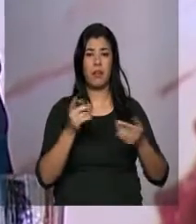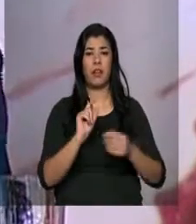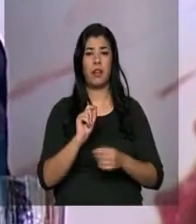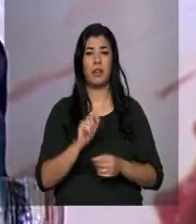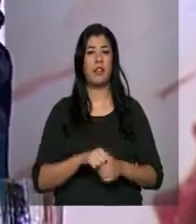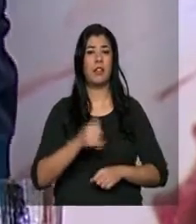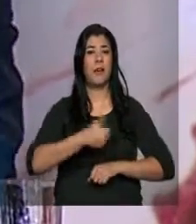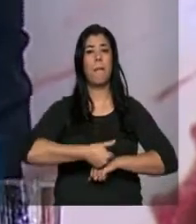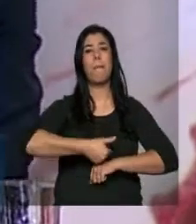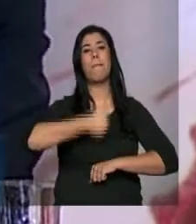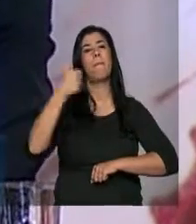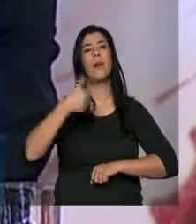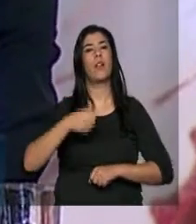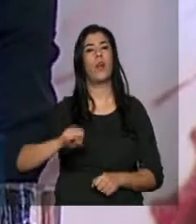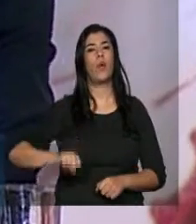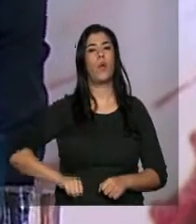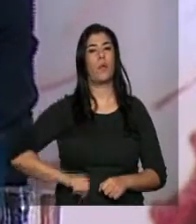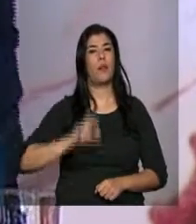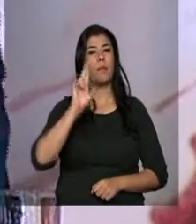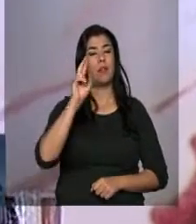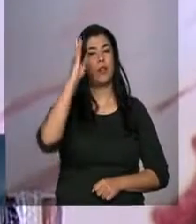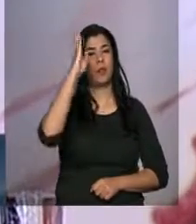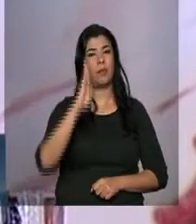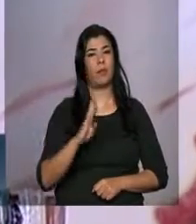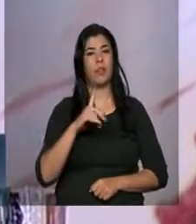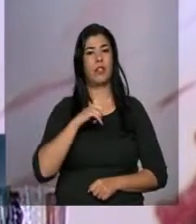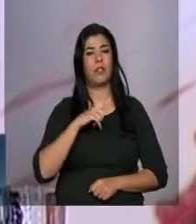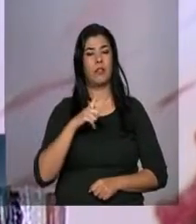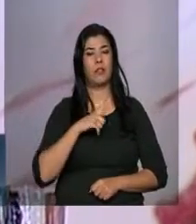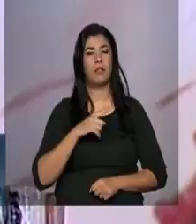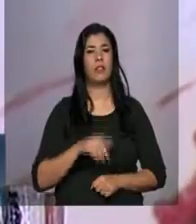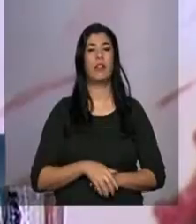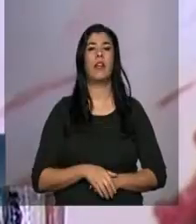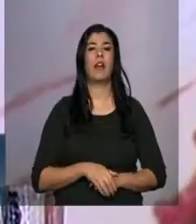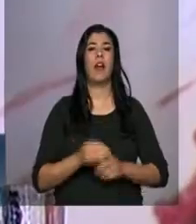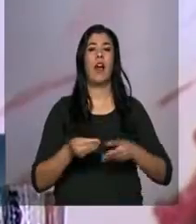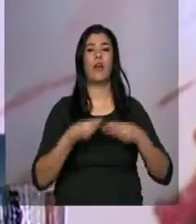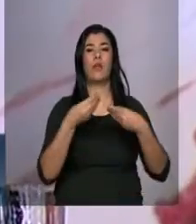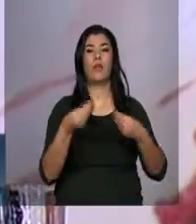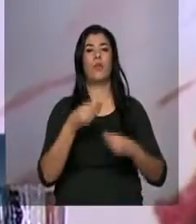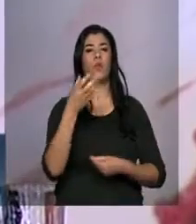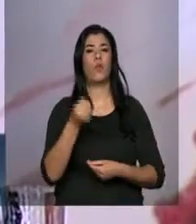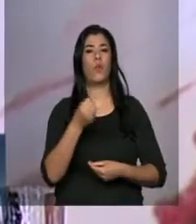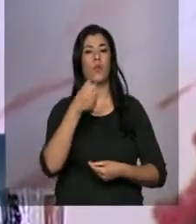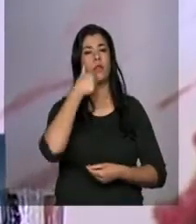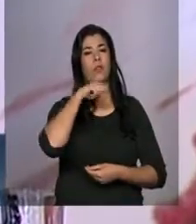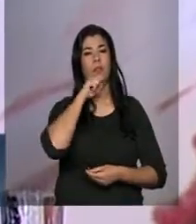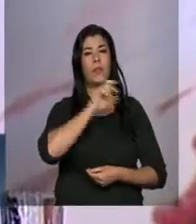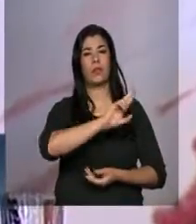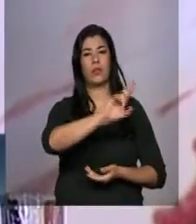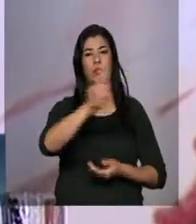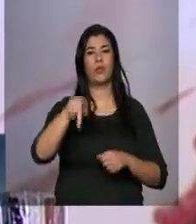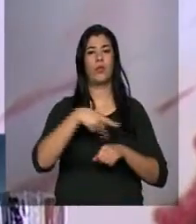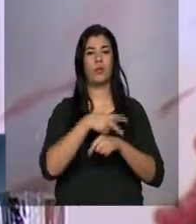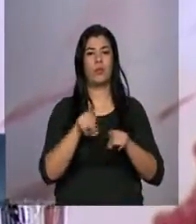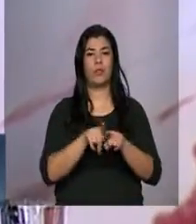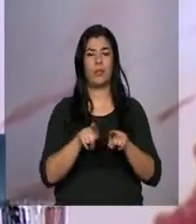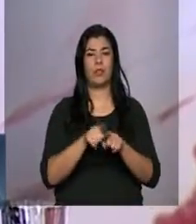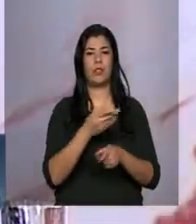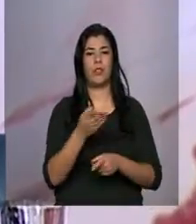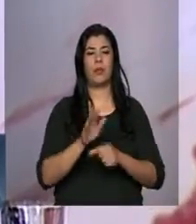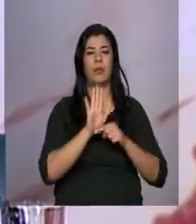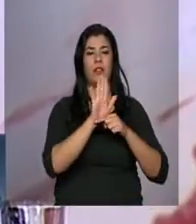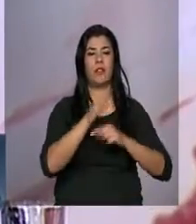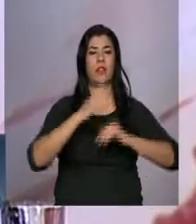as melhores embaixadas do Brasil são os bancos de leite nos 25 países que estão lá, nos países, porque aí você vê o impacto realmente da